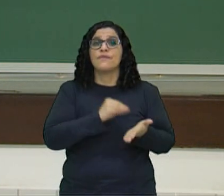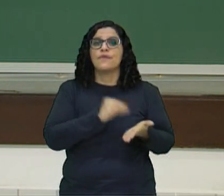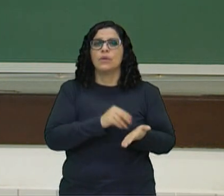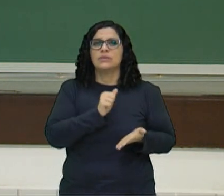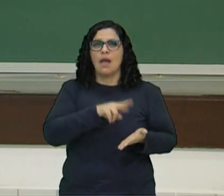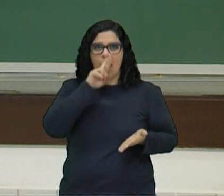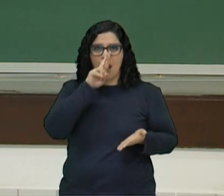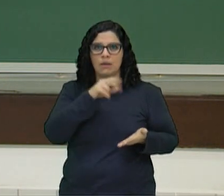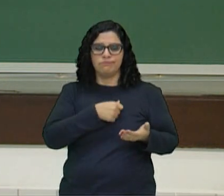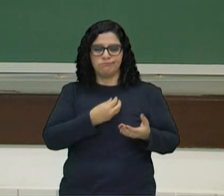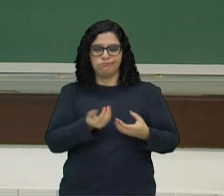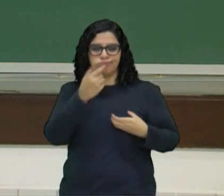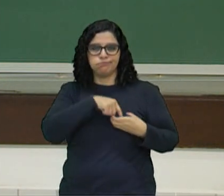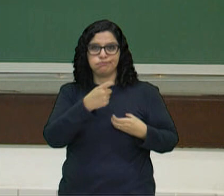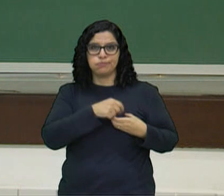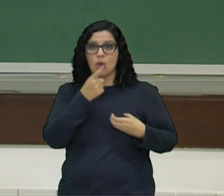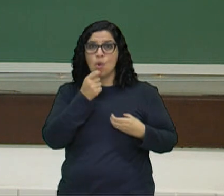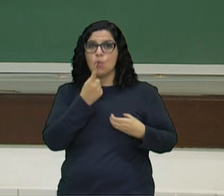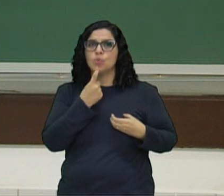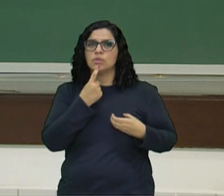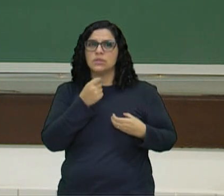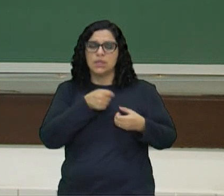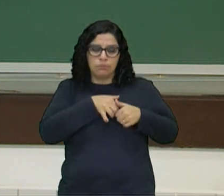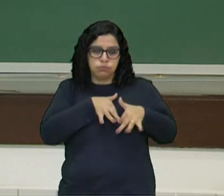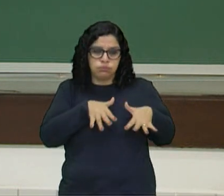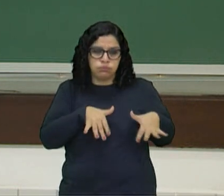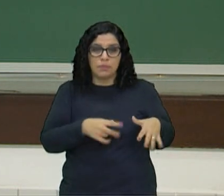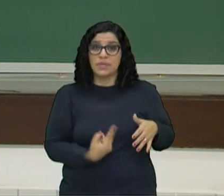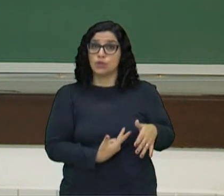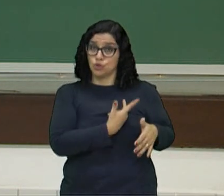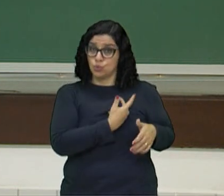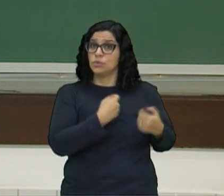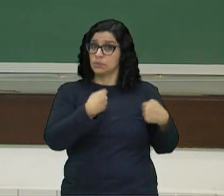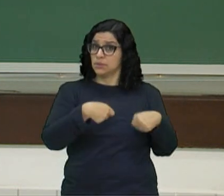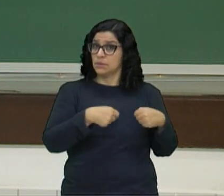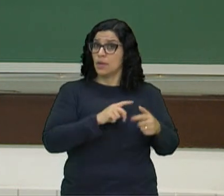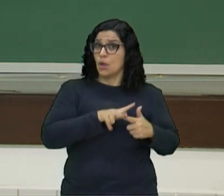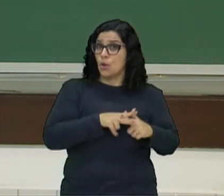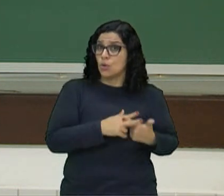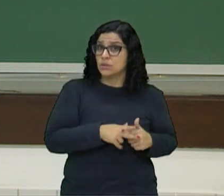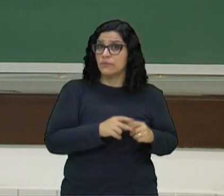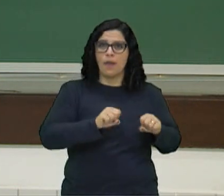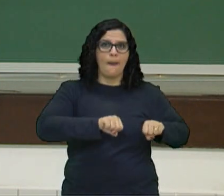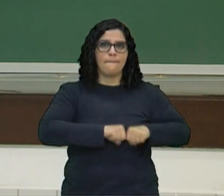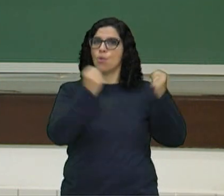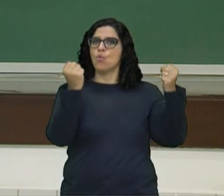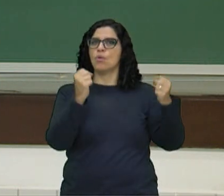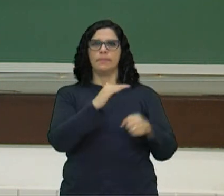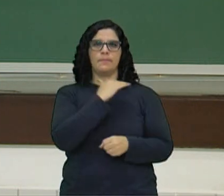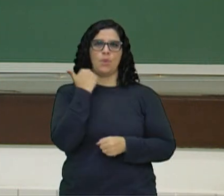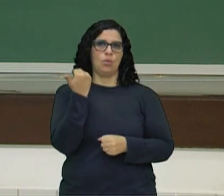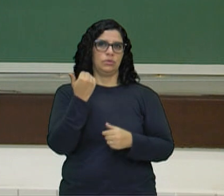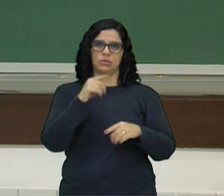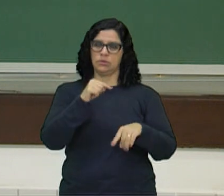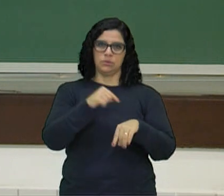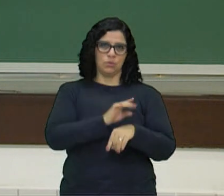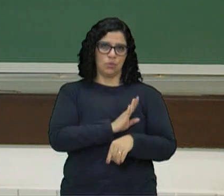a não ser que você libere a passagem de sangue, que ele precisa de processo cirúrgico para isso, você vai ter um infarto, morte das células